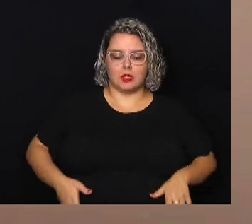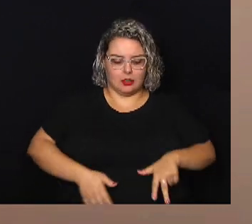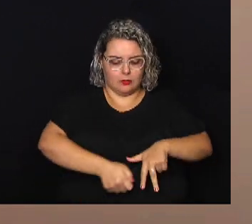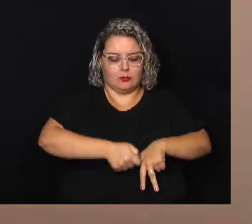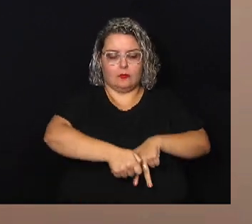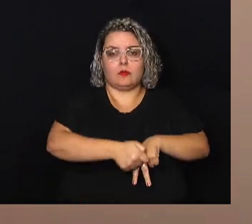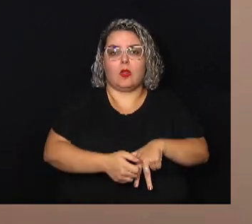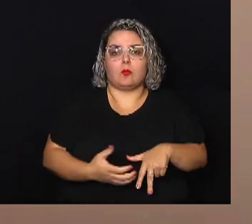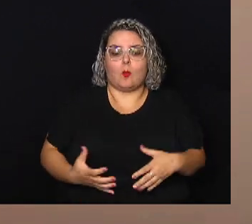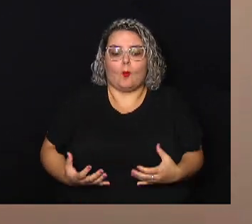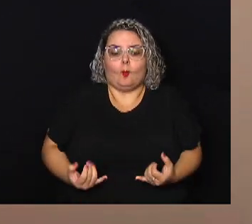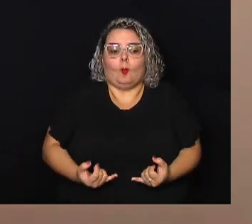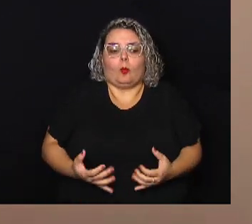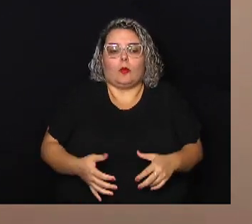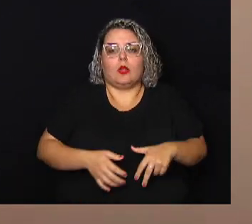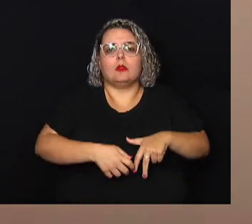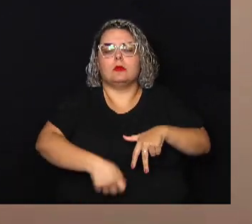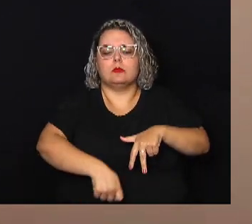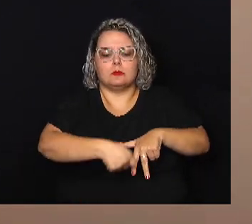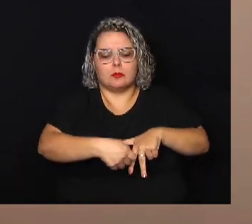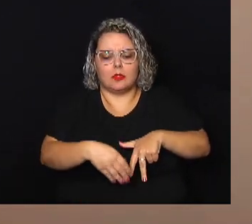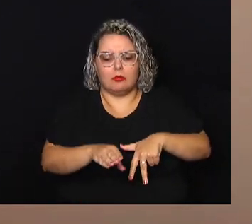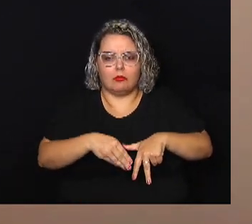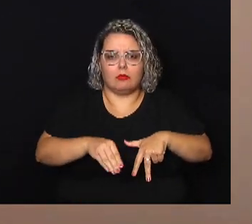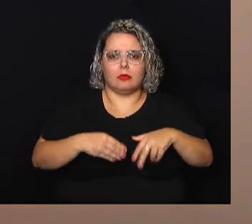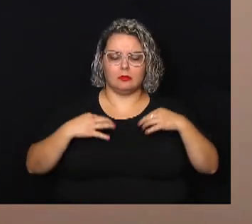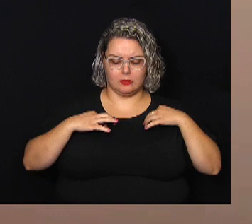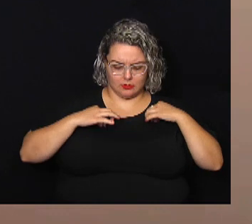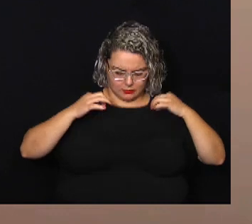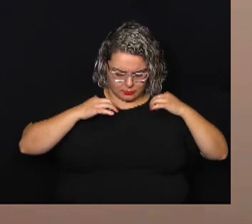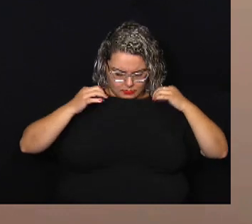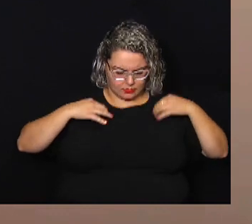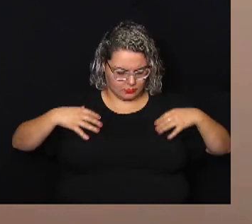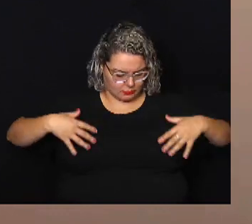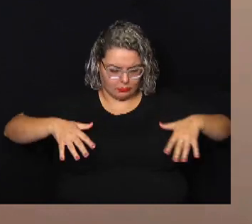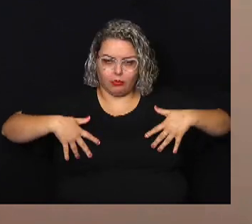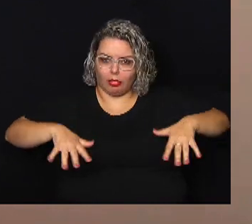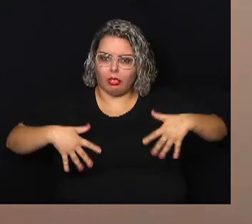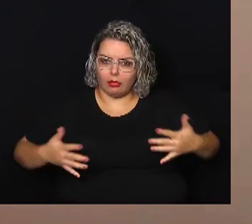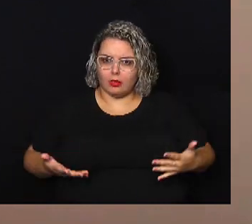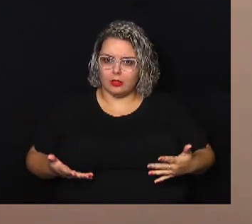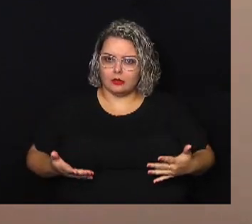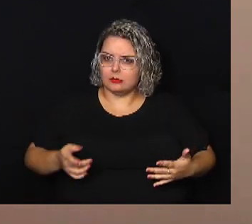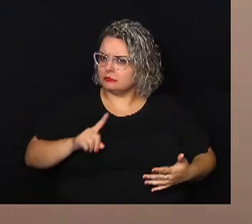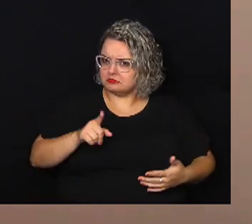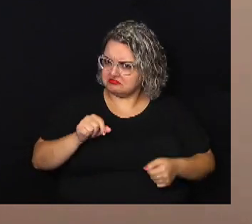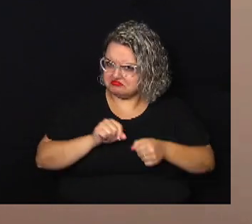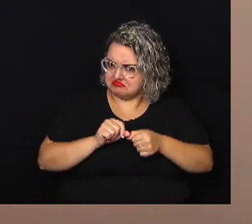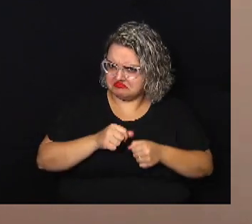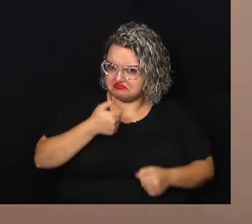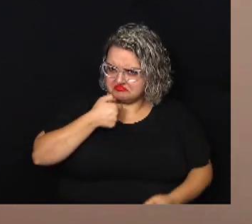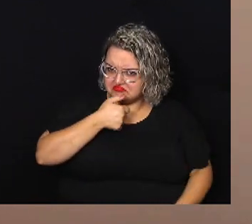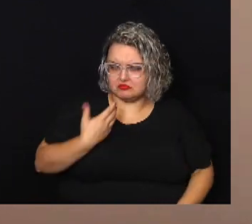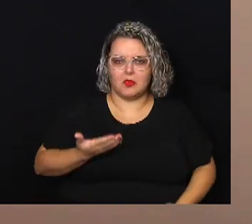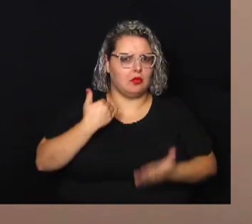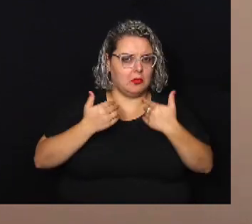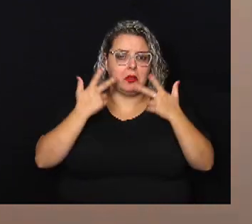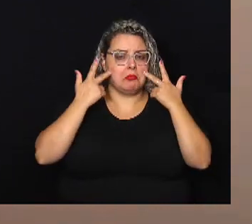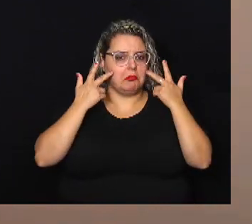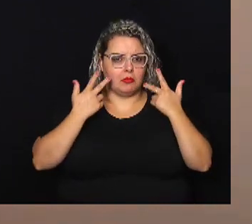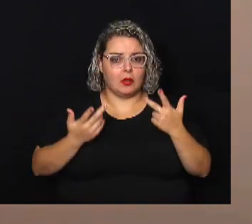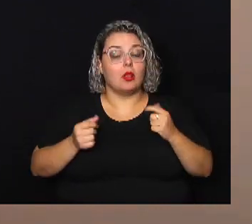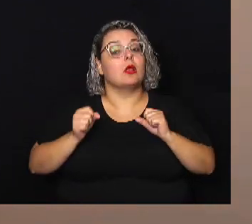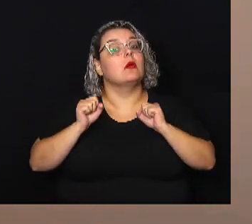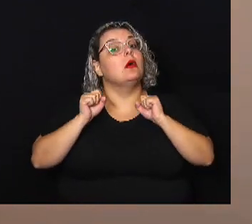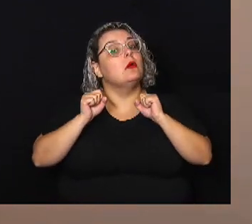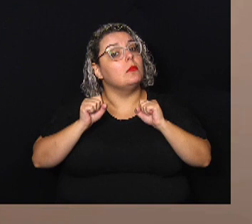ficar frouxa. Suas camisas começam a sobrar no corpo. Você não está fazendo dieta, está comendo normal. Isso pode ser